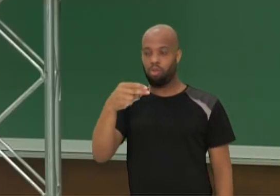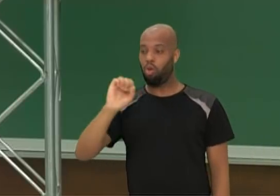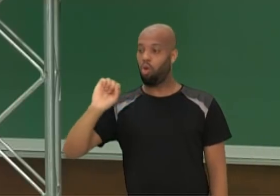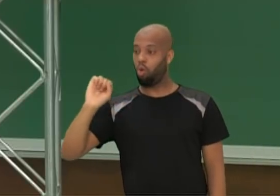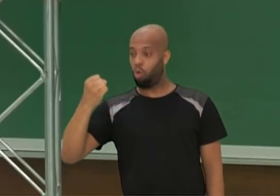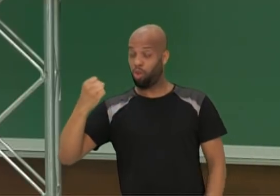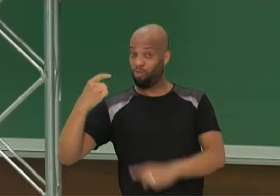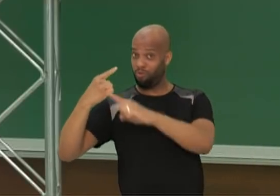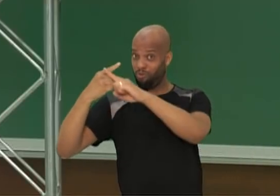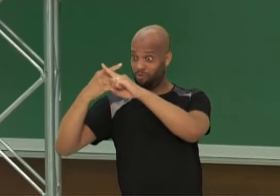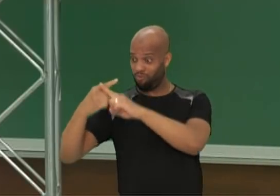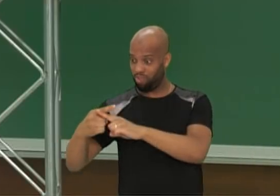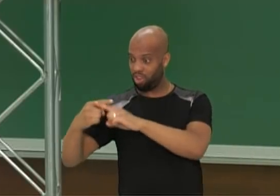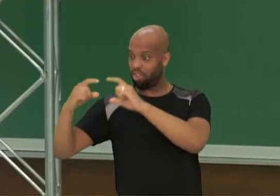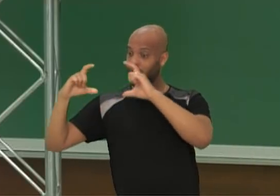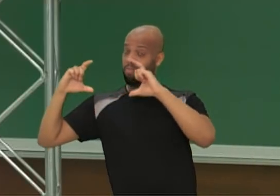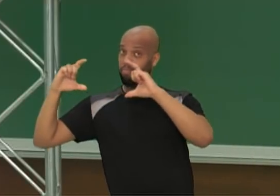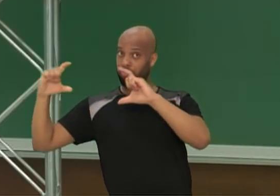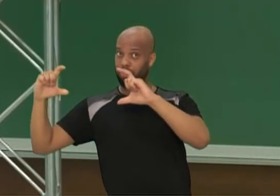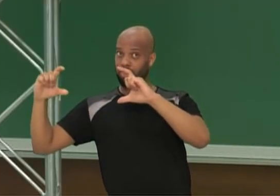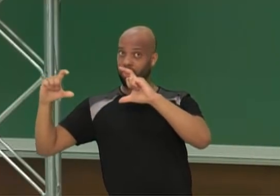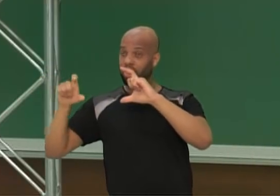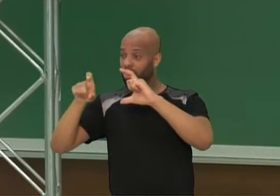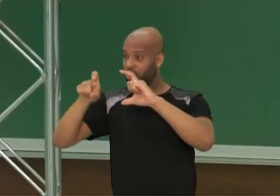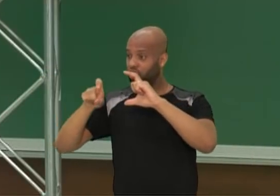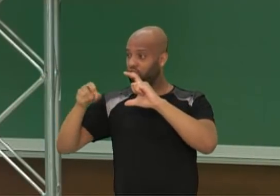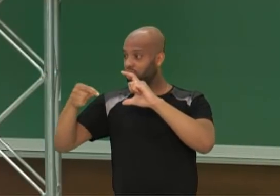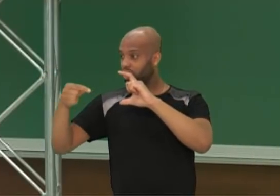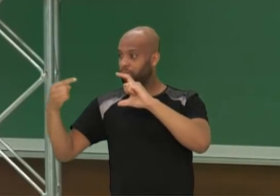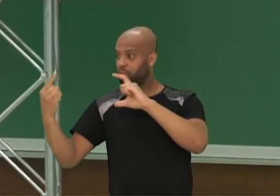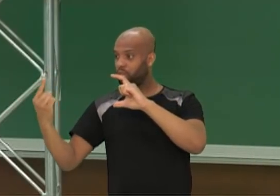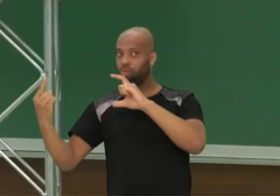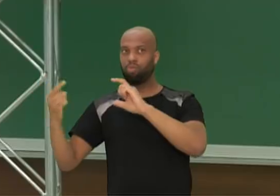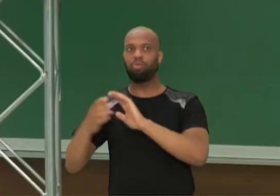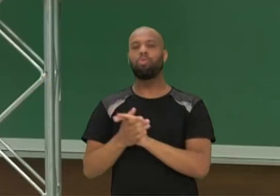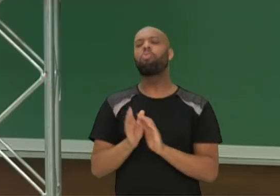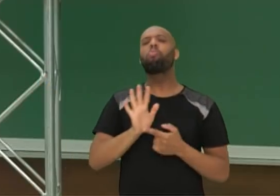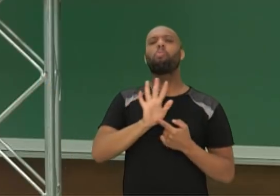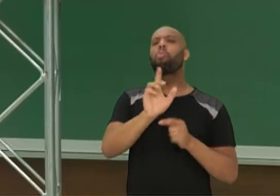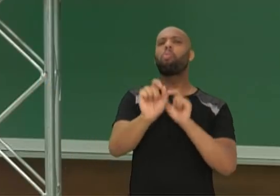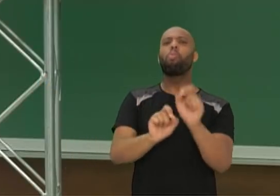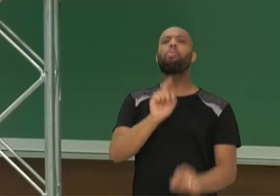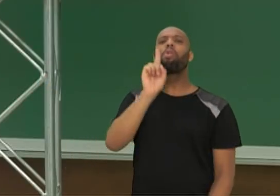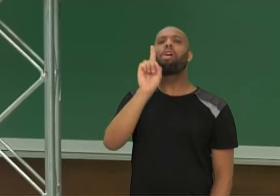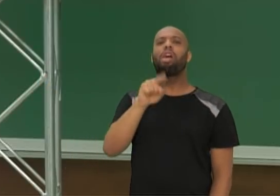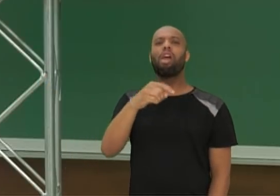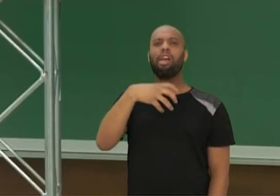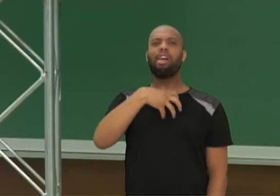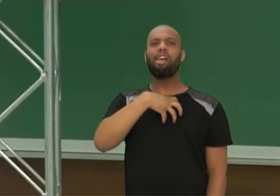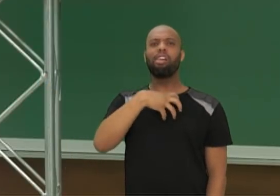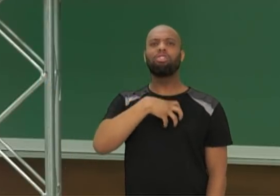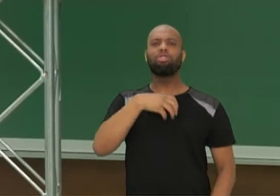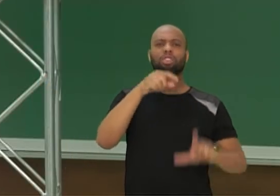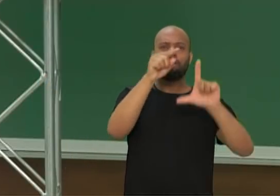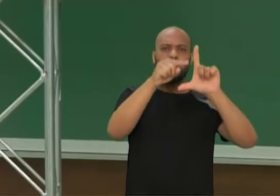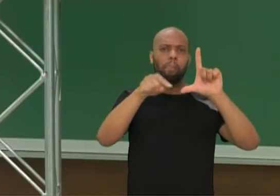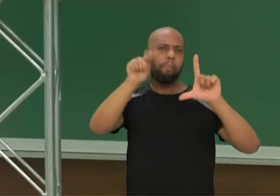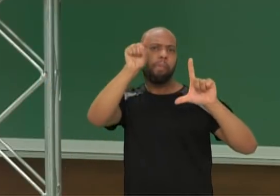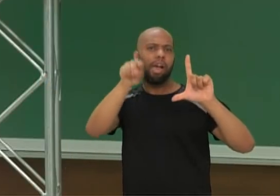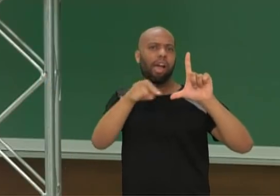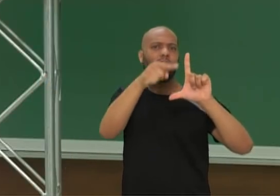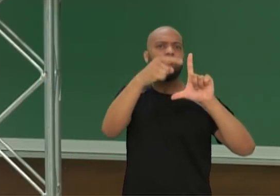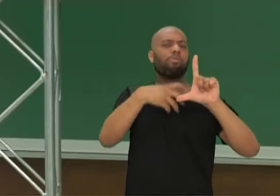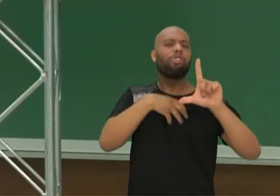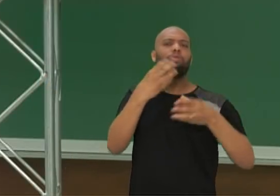8 vezes, entre parênteses, o x menos 1 já nos indica que se trata de uma parábola que está